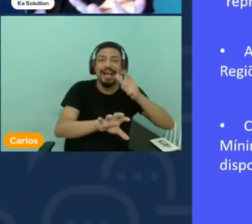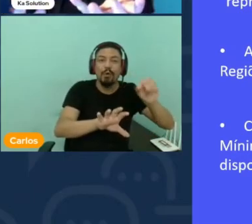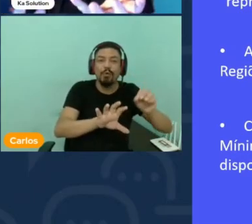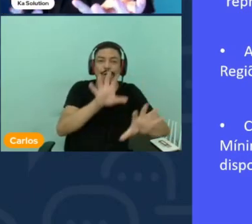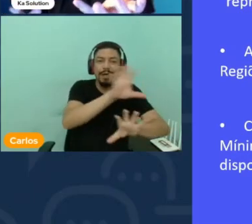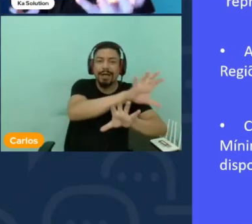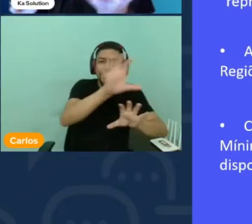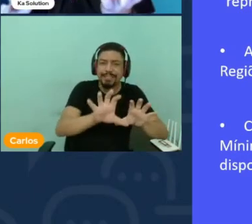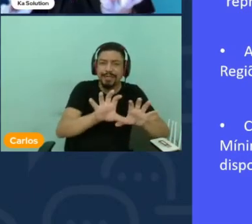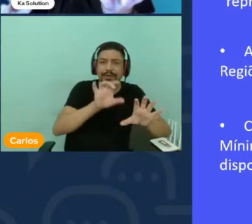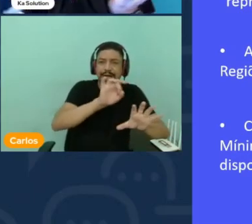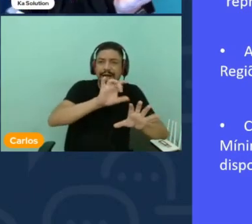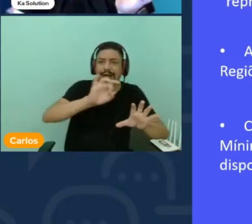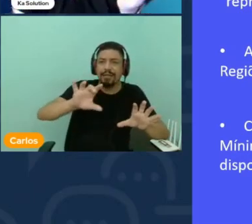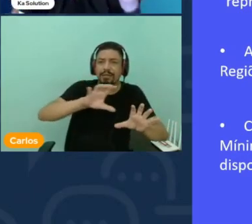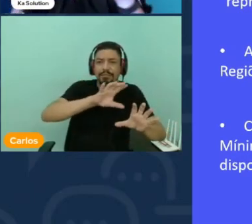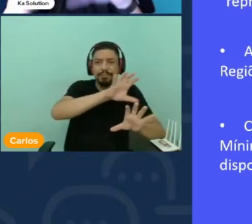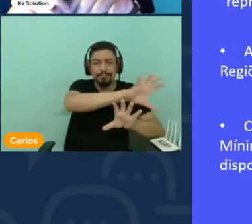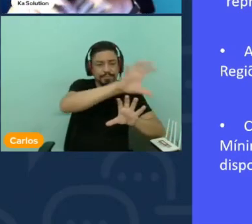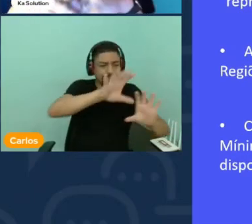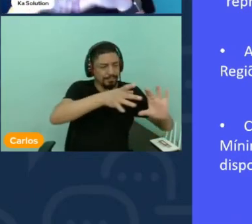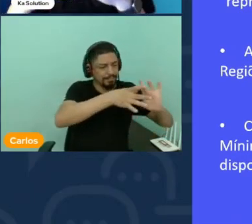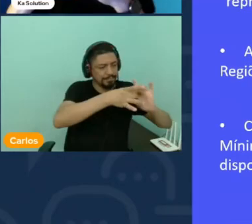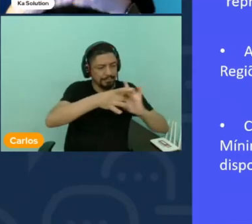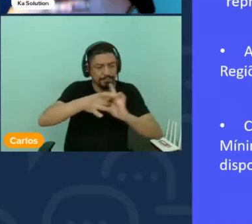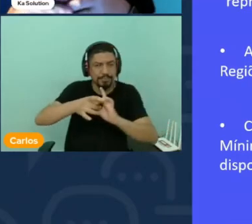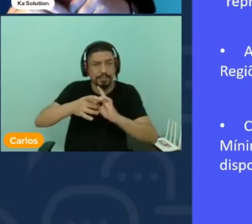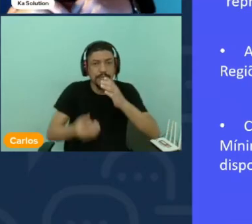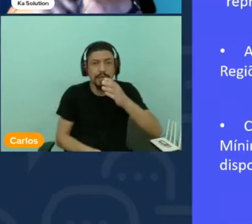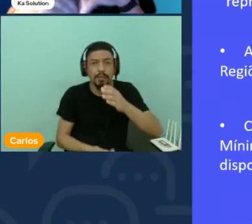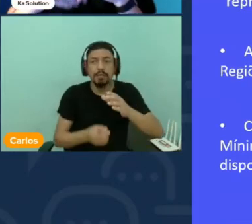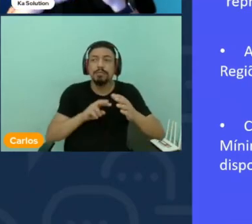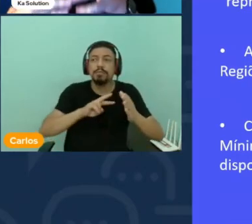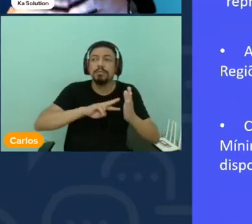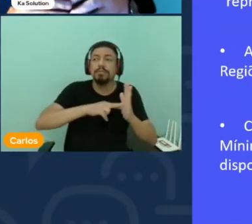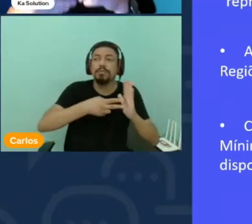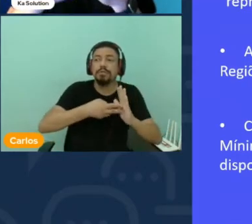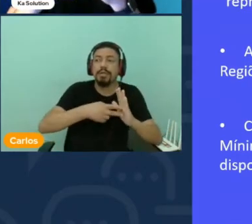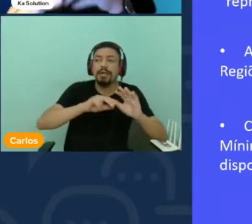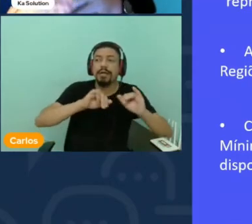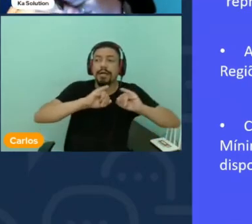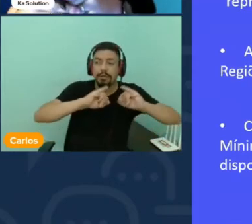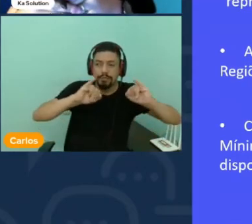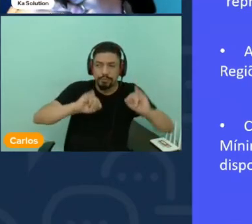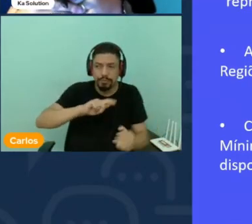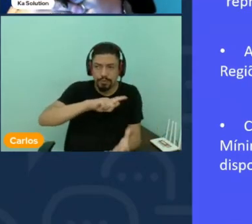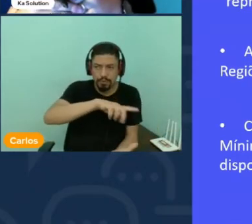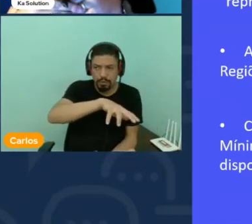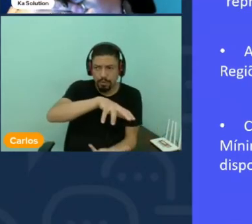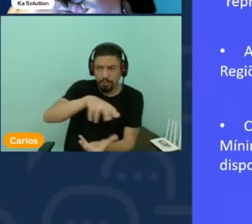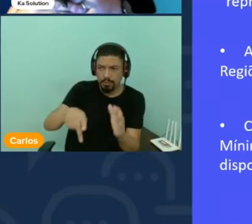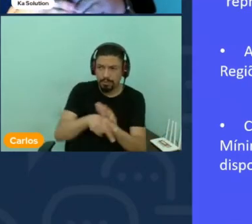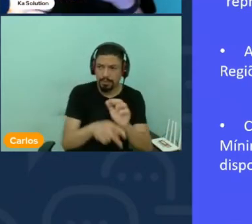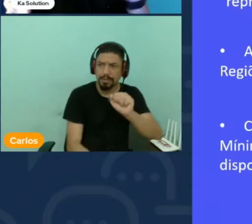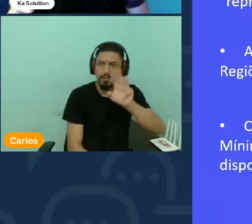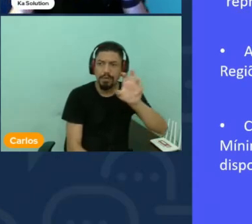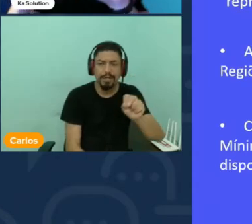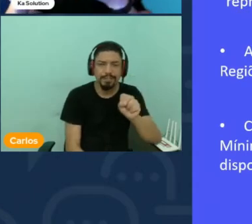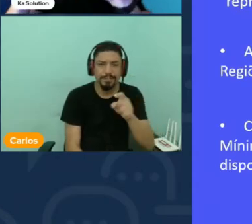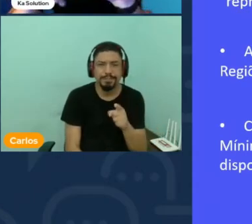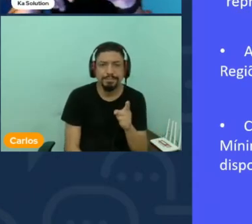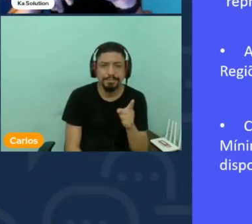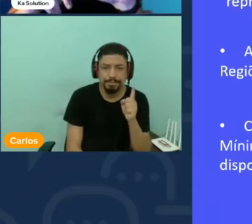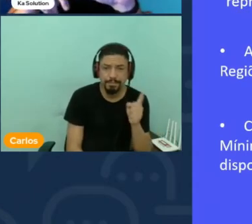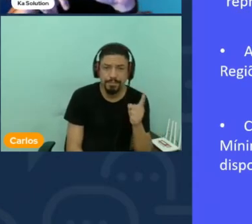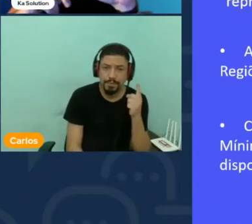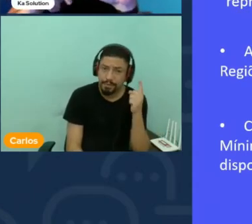todas conectadas formam a infraestrutura global da AWS. Então, olha, dá